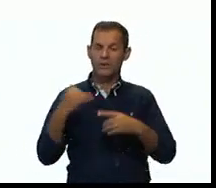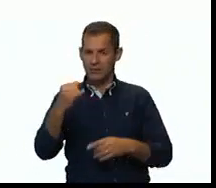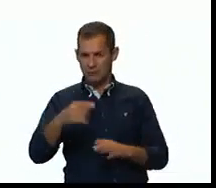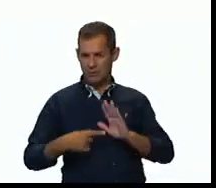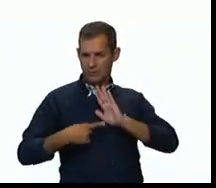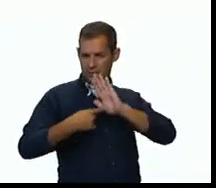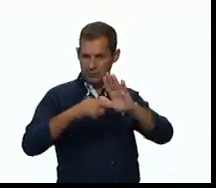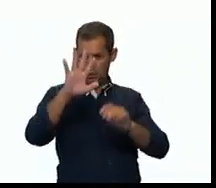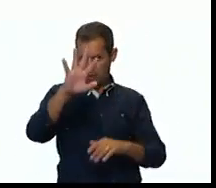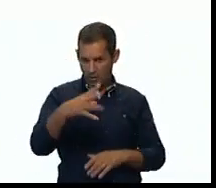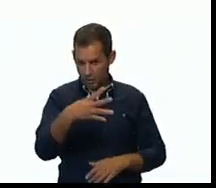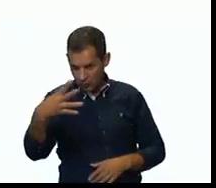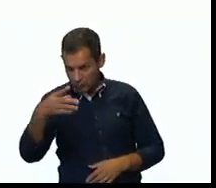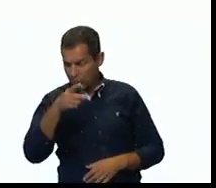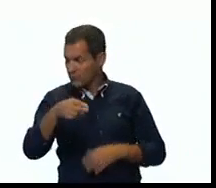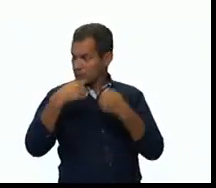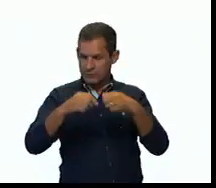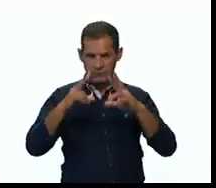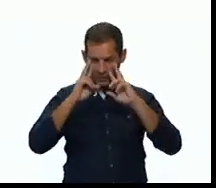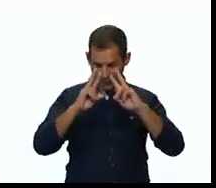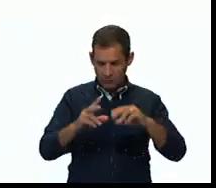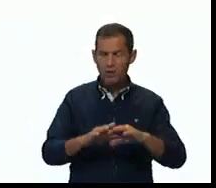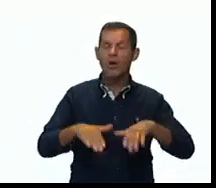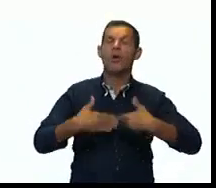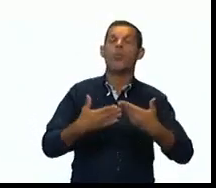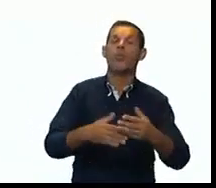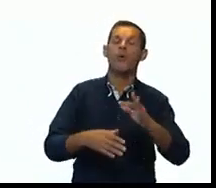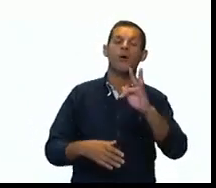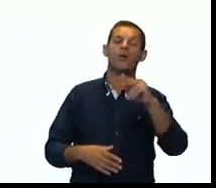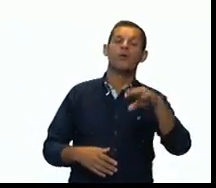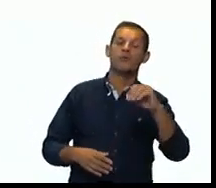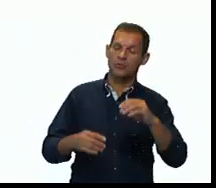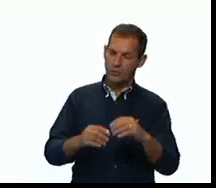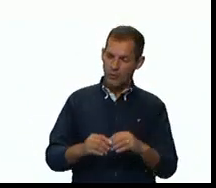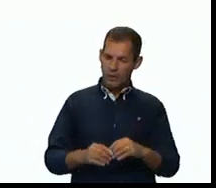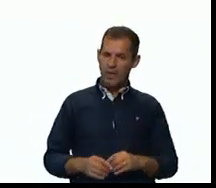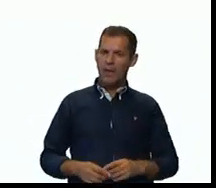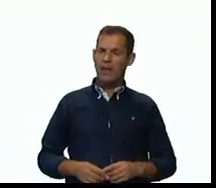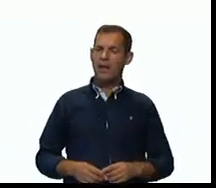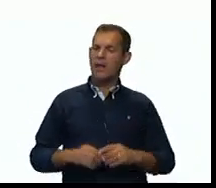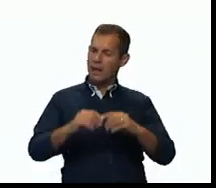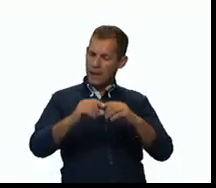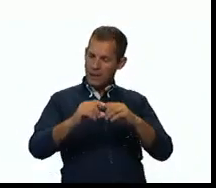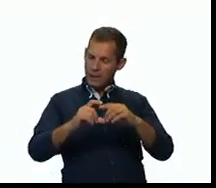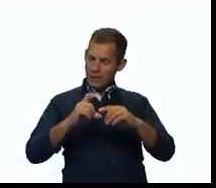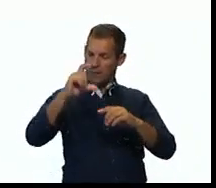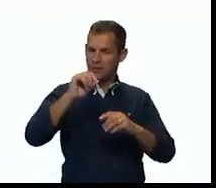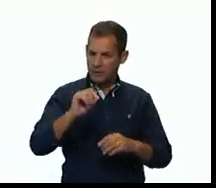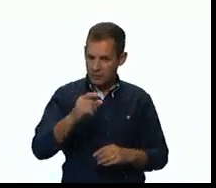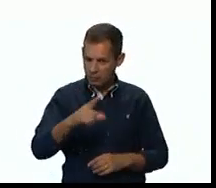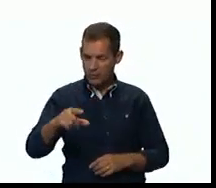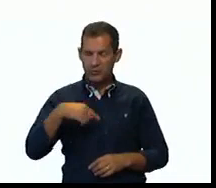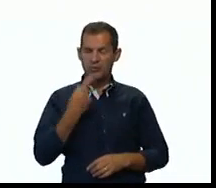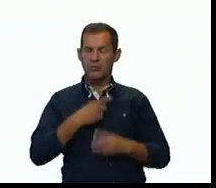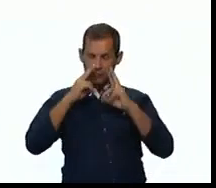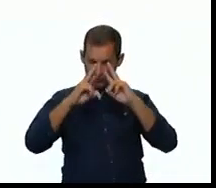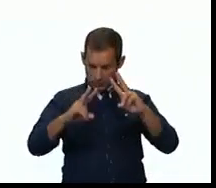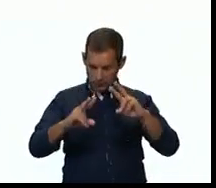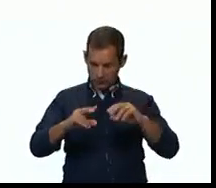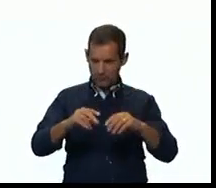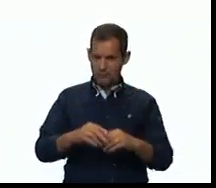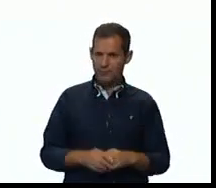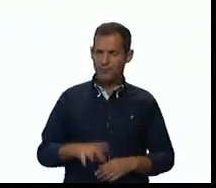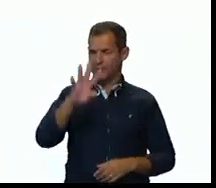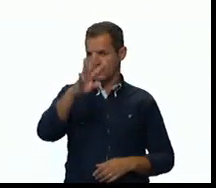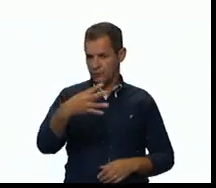a representação gráfica. Você precisa verificar qual função é maior do que a outra. Aqui na nossa representação, observe